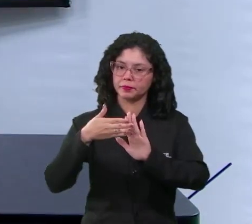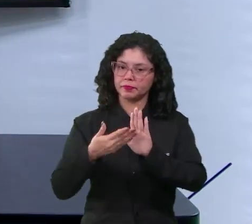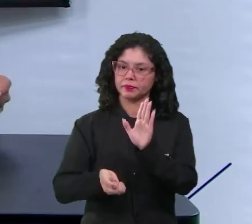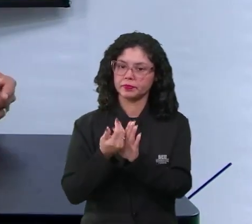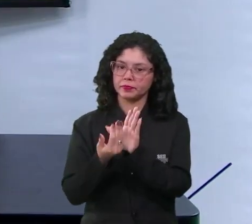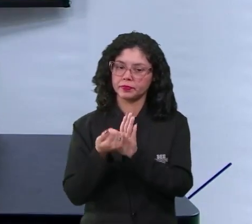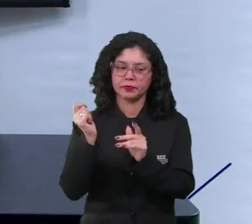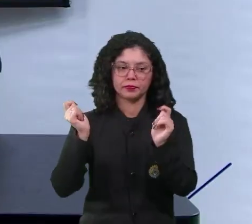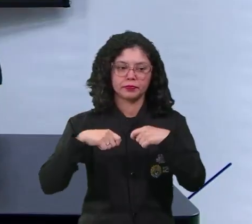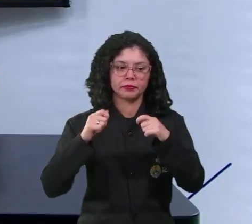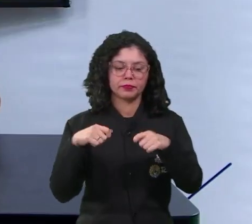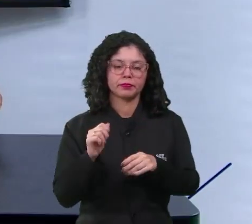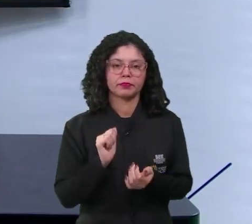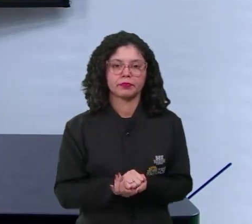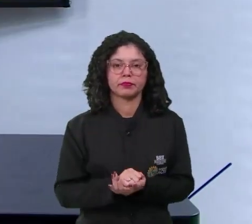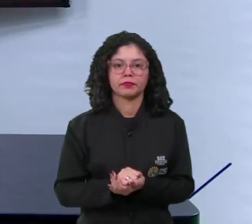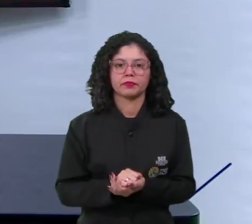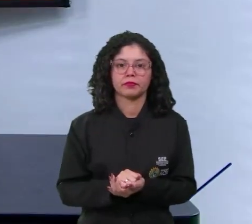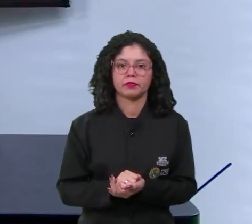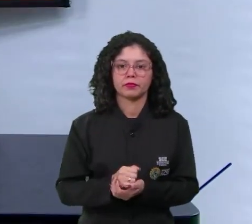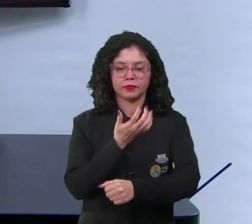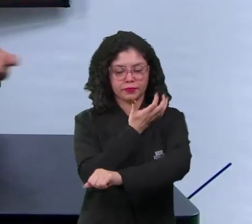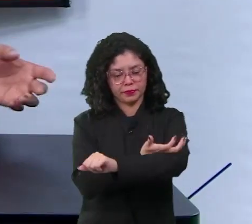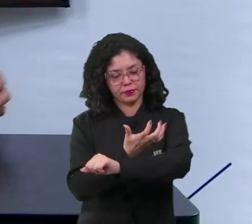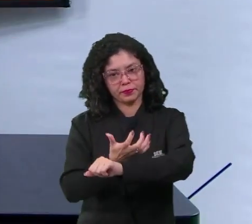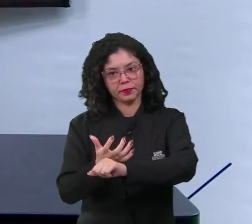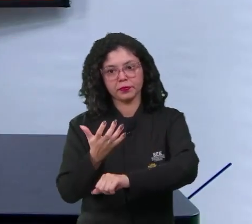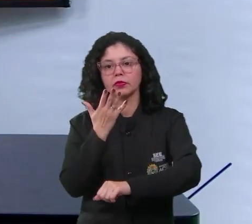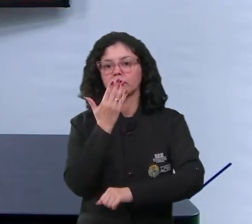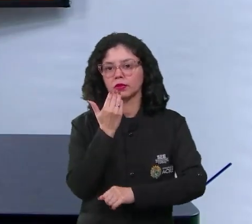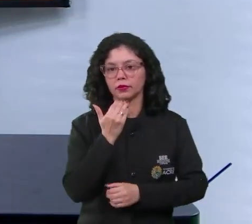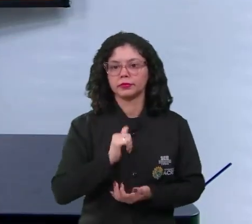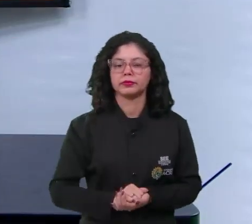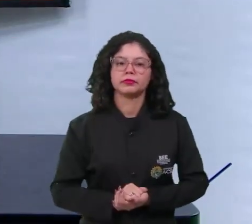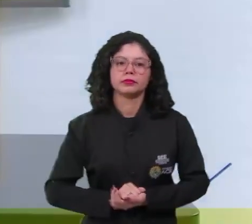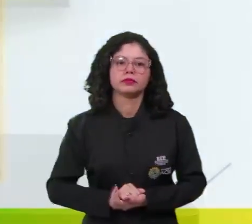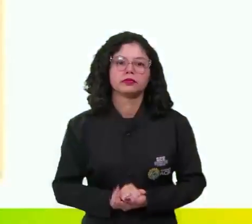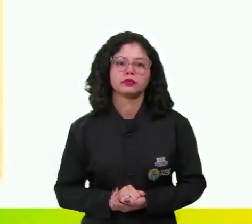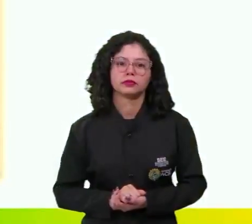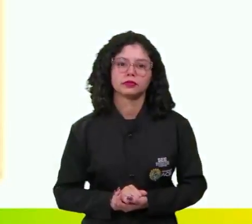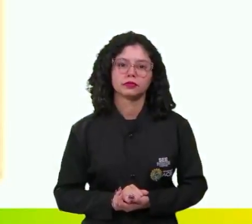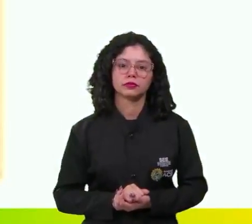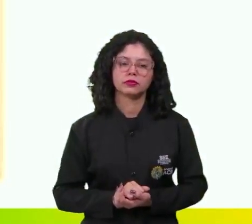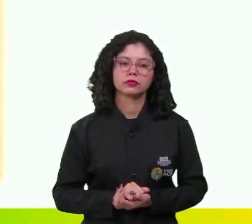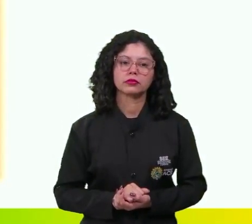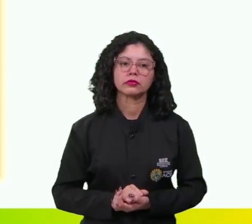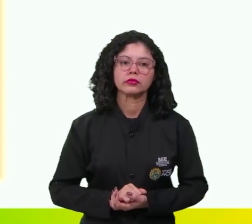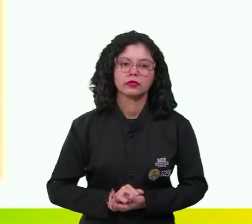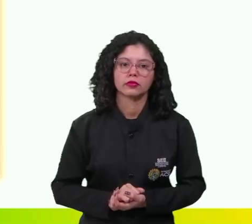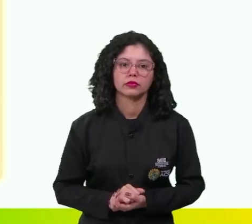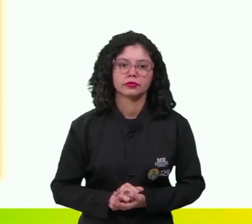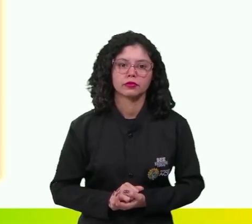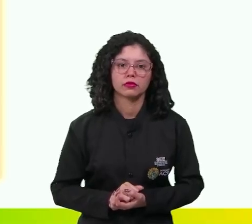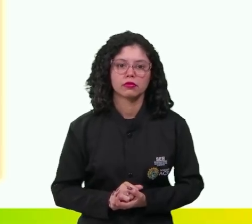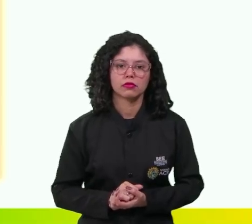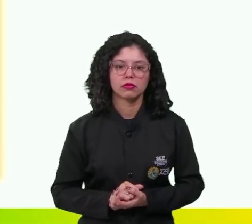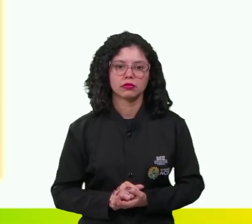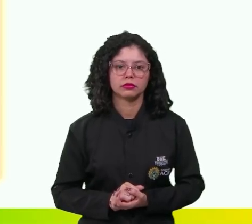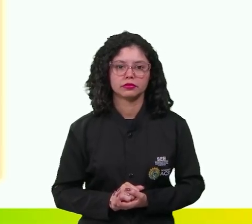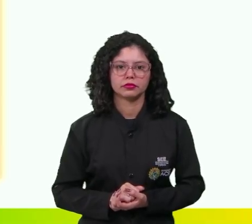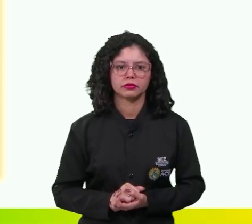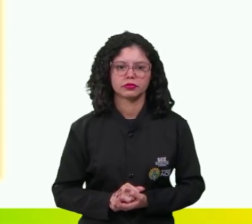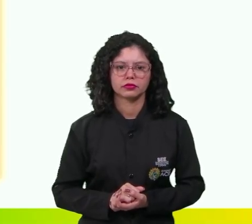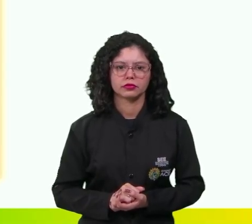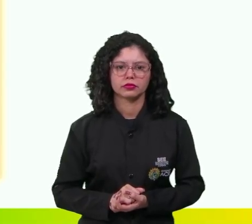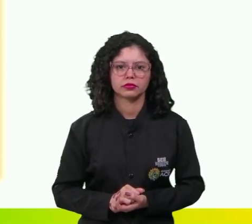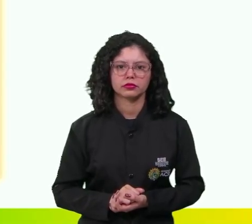a possibilidade de cultivar esse alimento. Muito bem. Então agora nós temos aqui